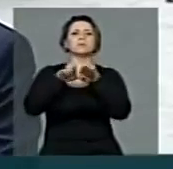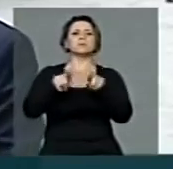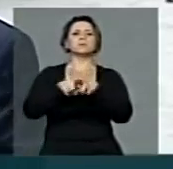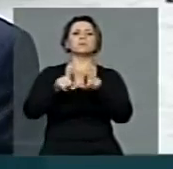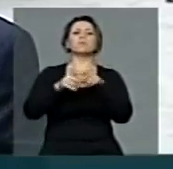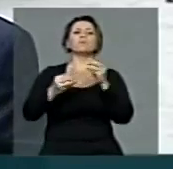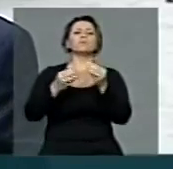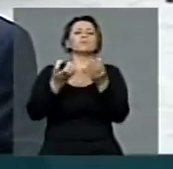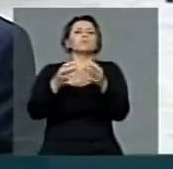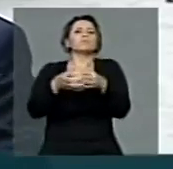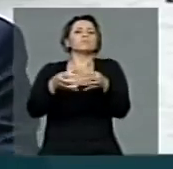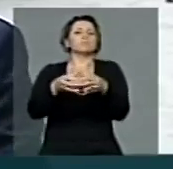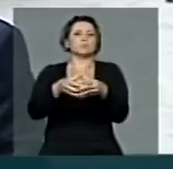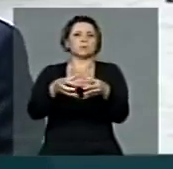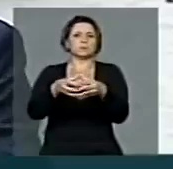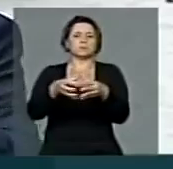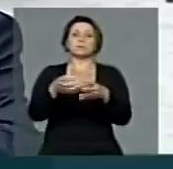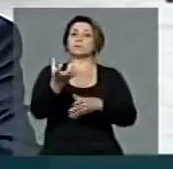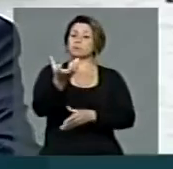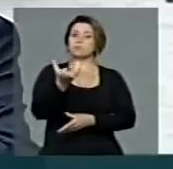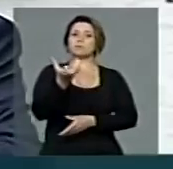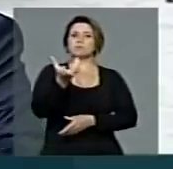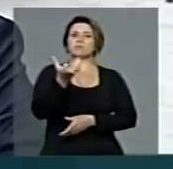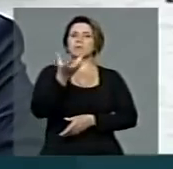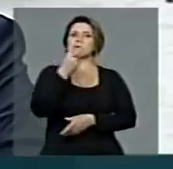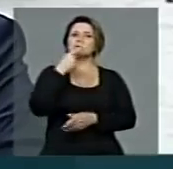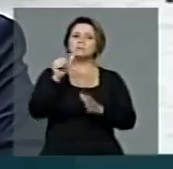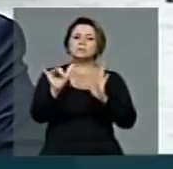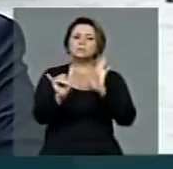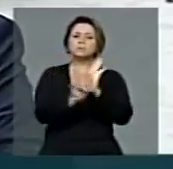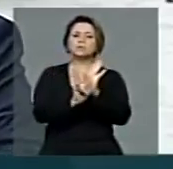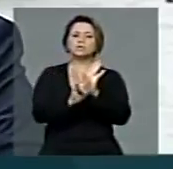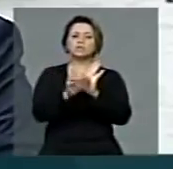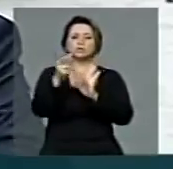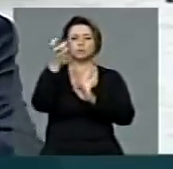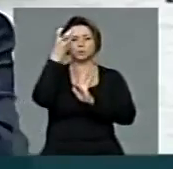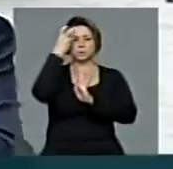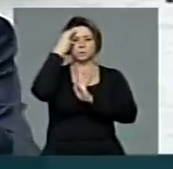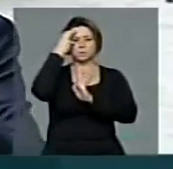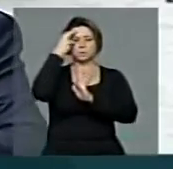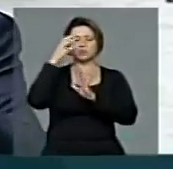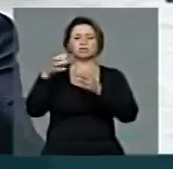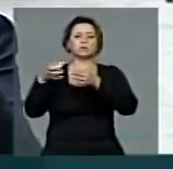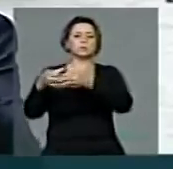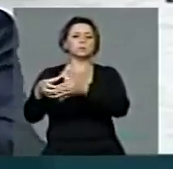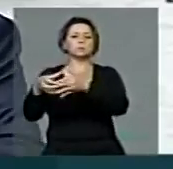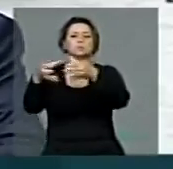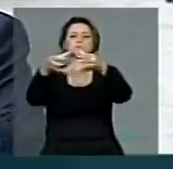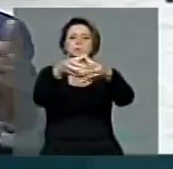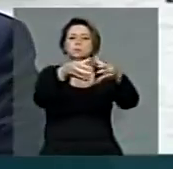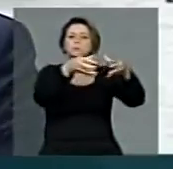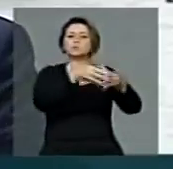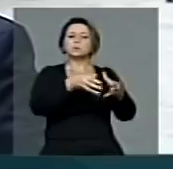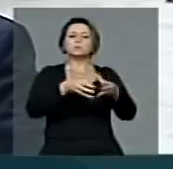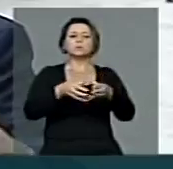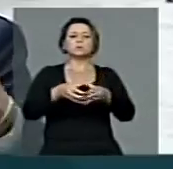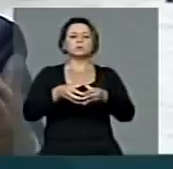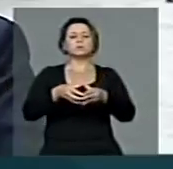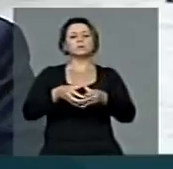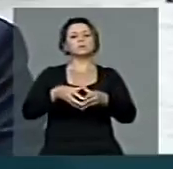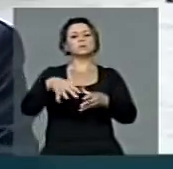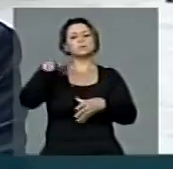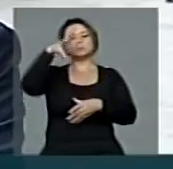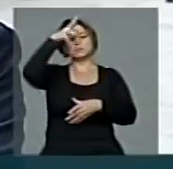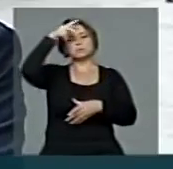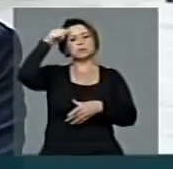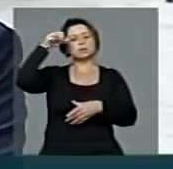um setor que requer uma identidade cultural. Nós tínhamos grupos locais no Mato Grosso, na minha Bahia, eu trabalhei